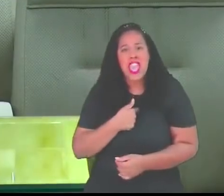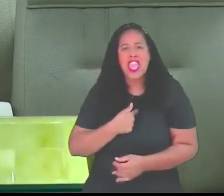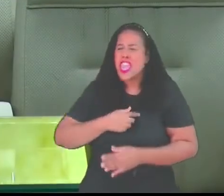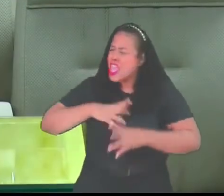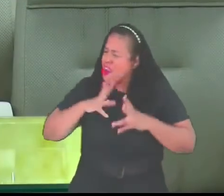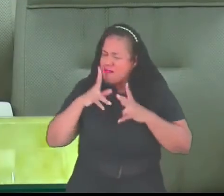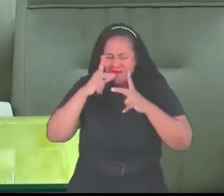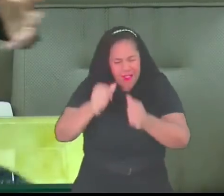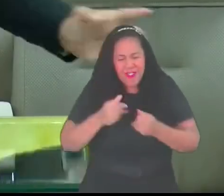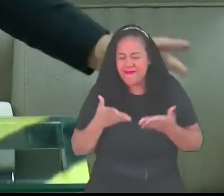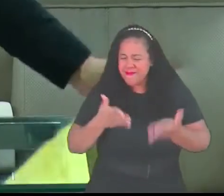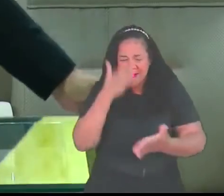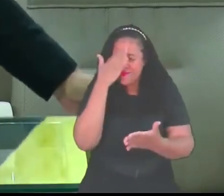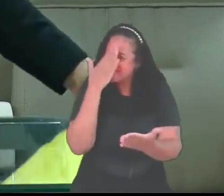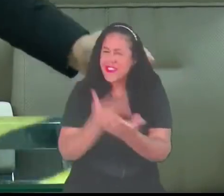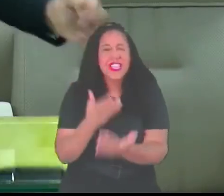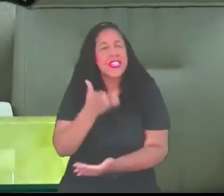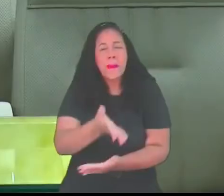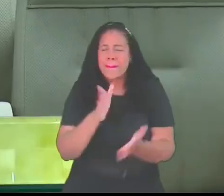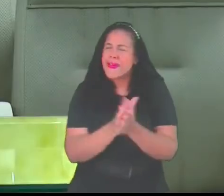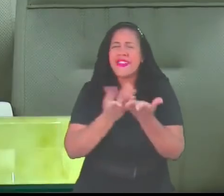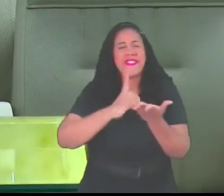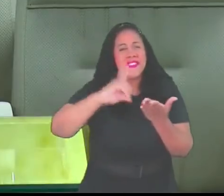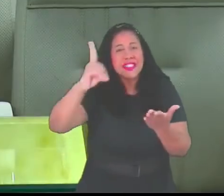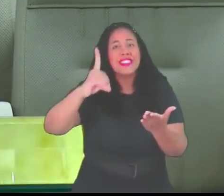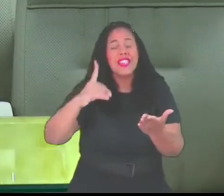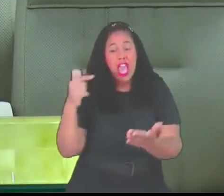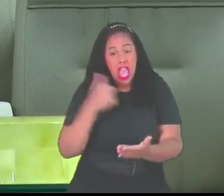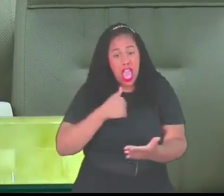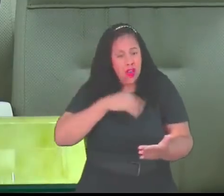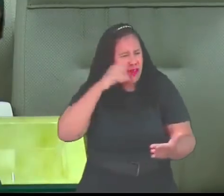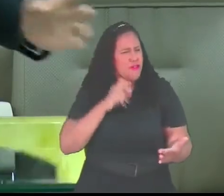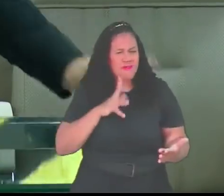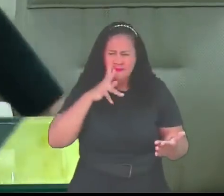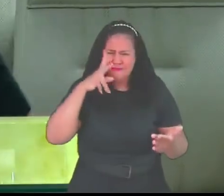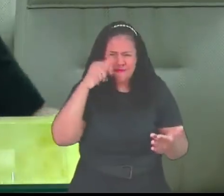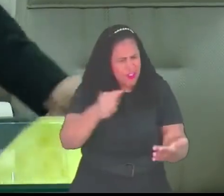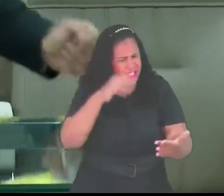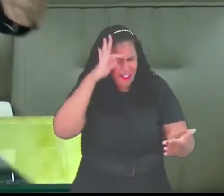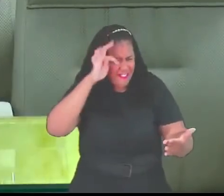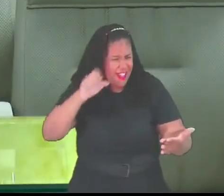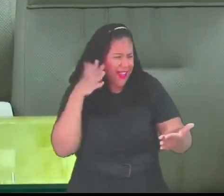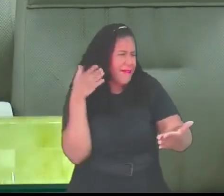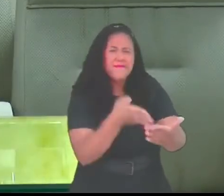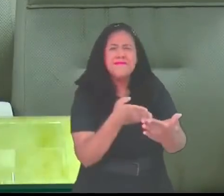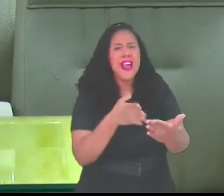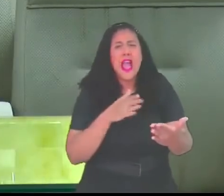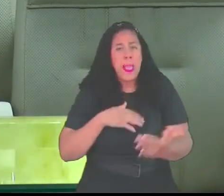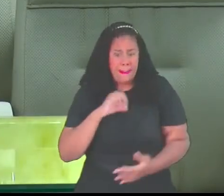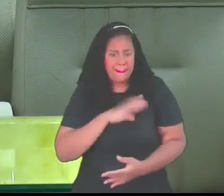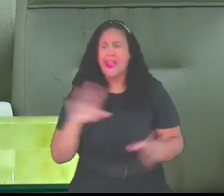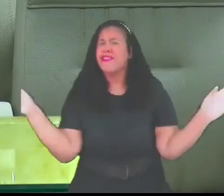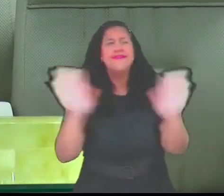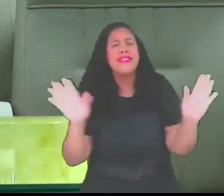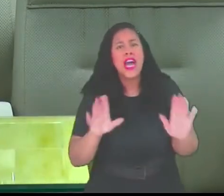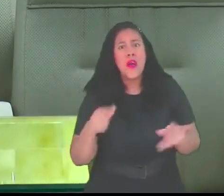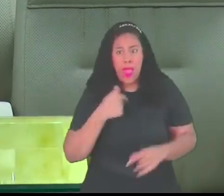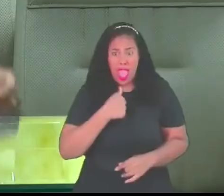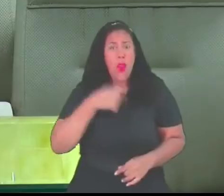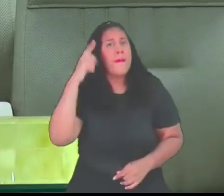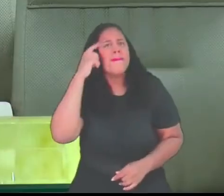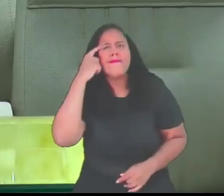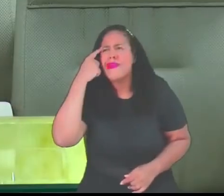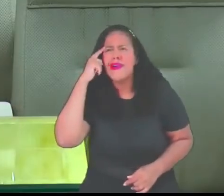nesta palavra, eu faço fincapé nesta palavra. Eu não estou com medo, eu estou